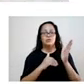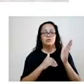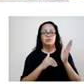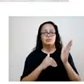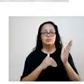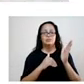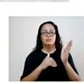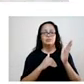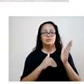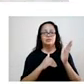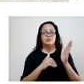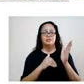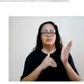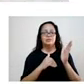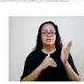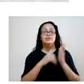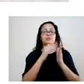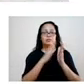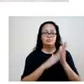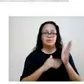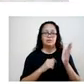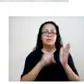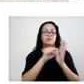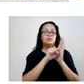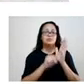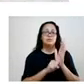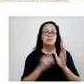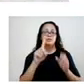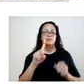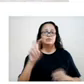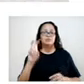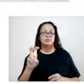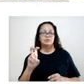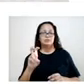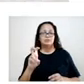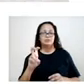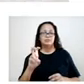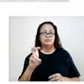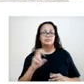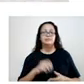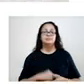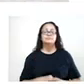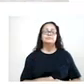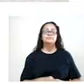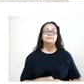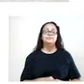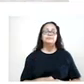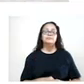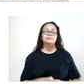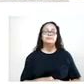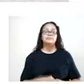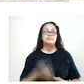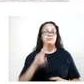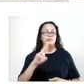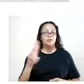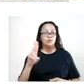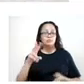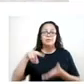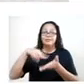aqui abaixo, ela foi pintada no século XV por Bernd Notzky e se